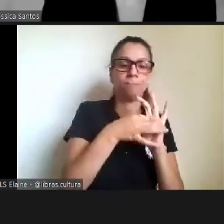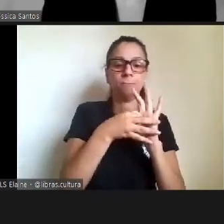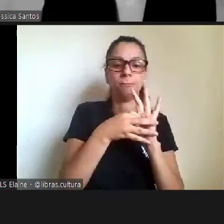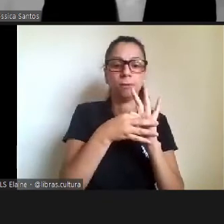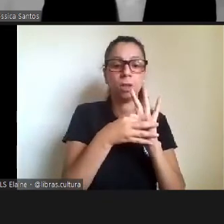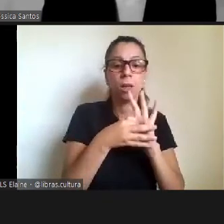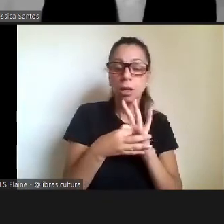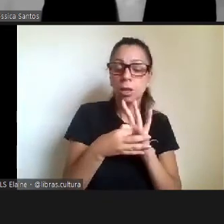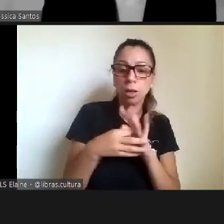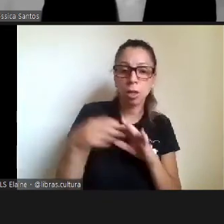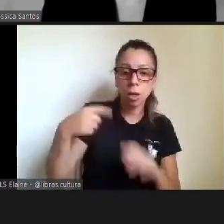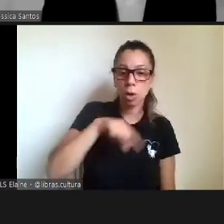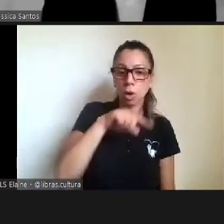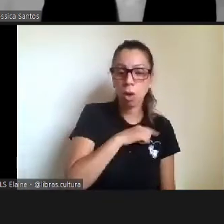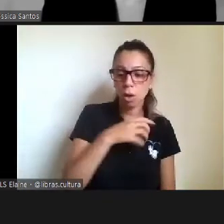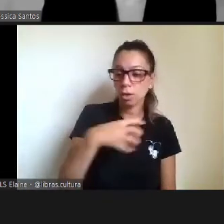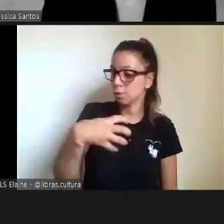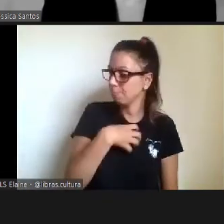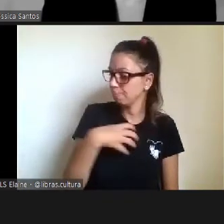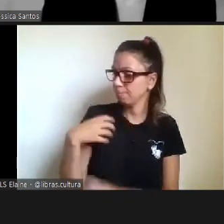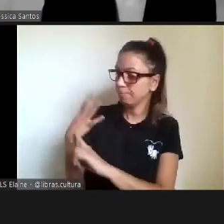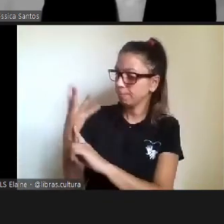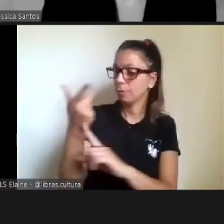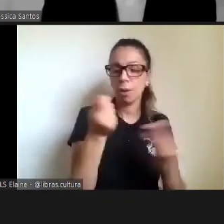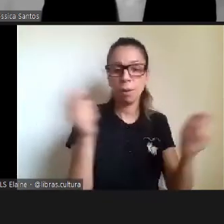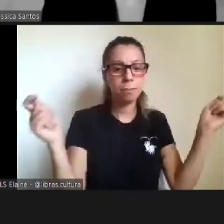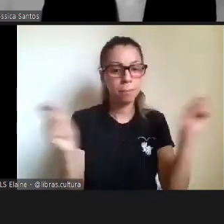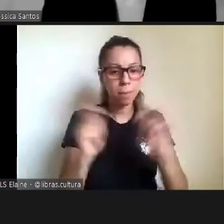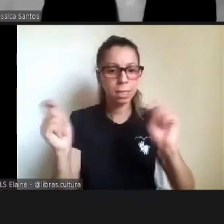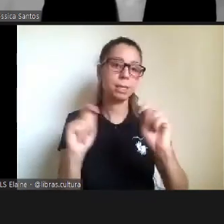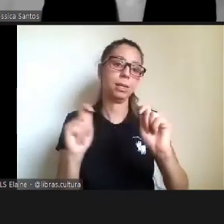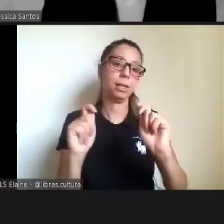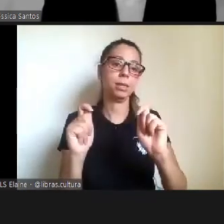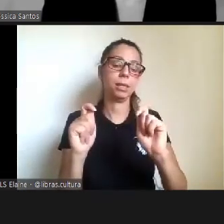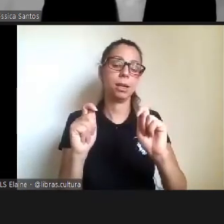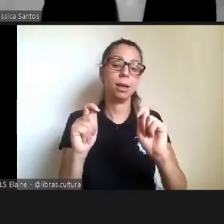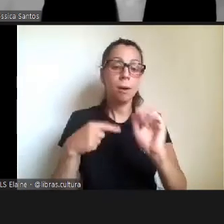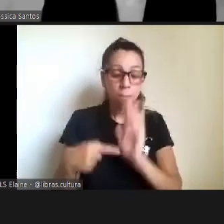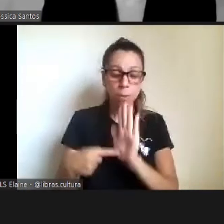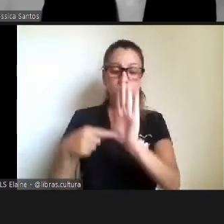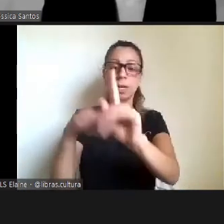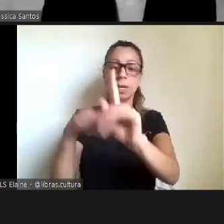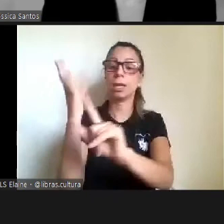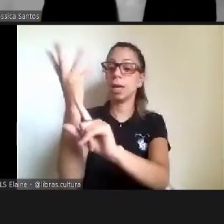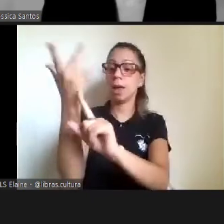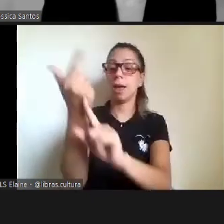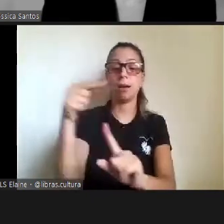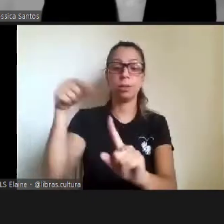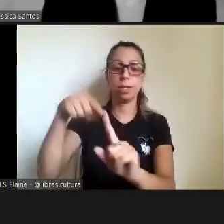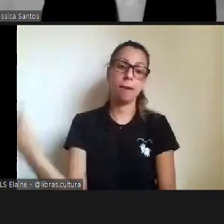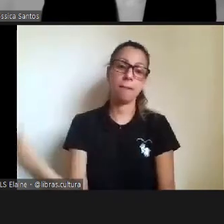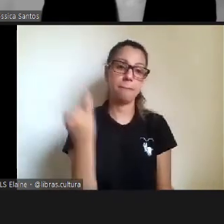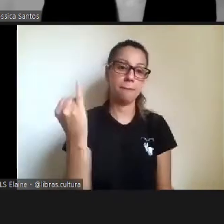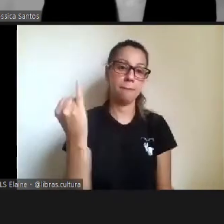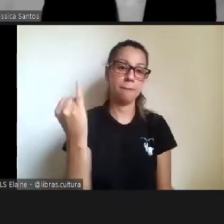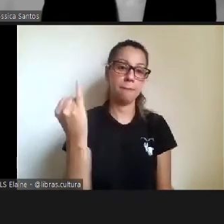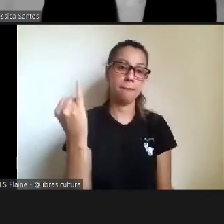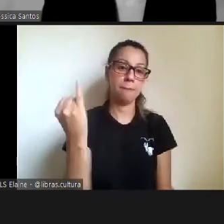tentando tocar de alguma forma, e que esses trabalhos são muito potentes nesse sentido, né, de tocar as